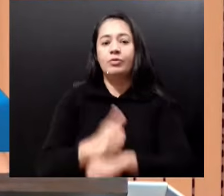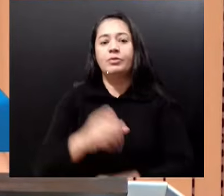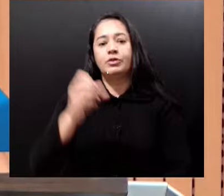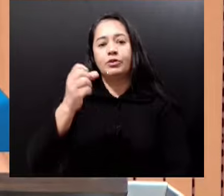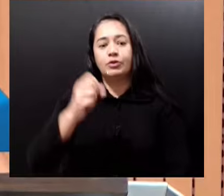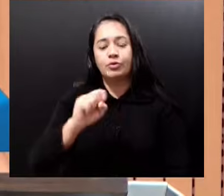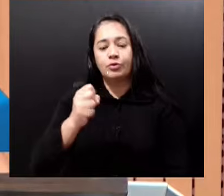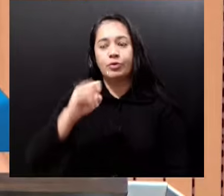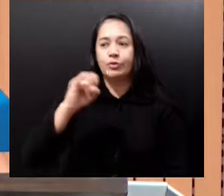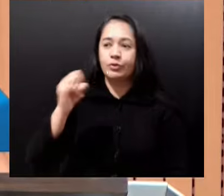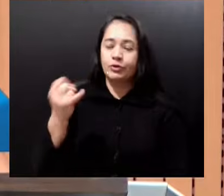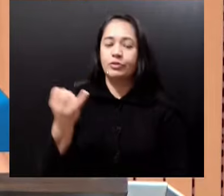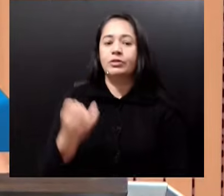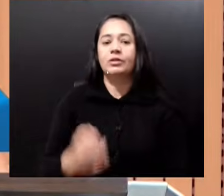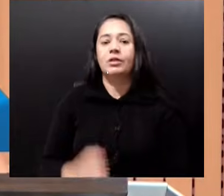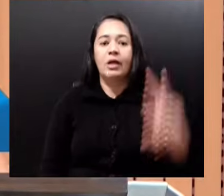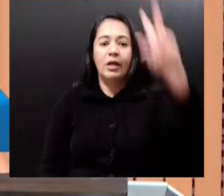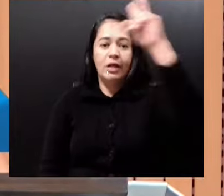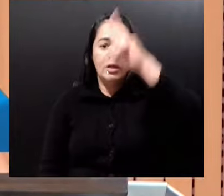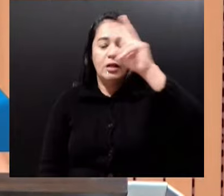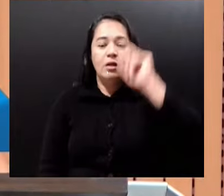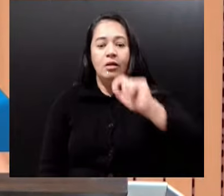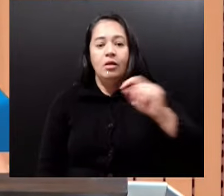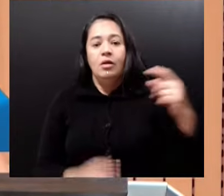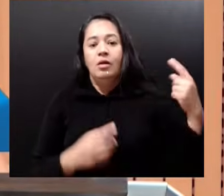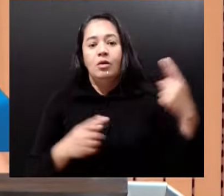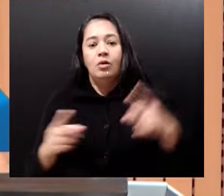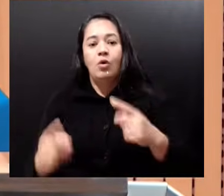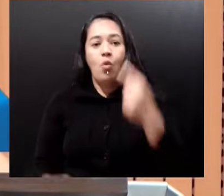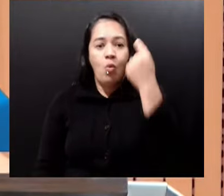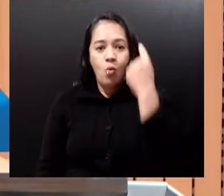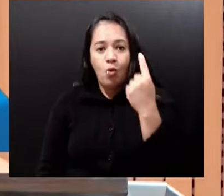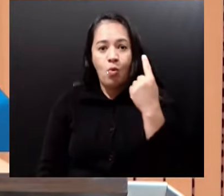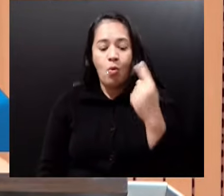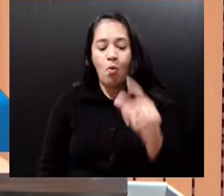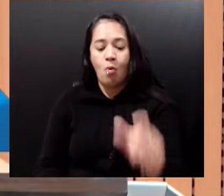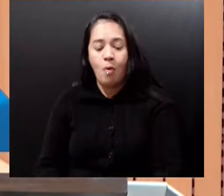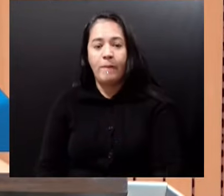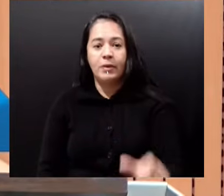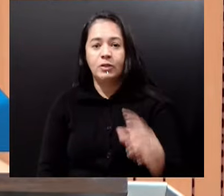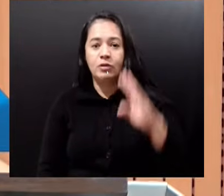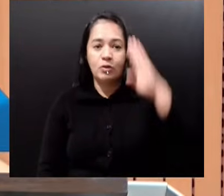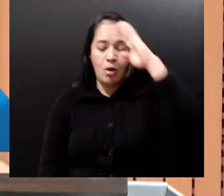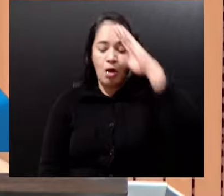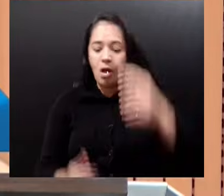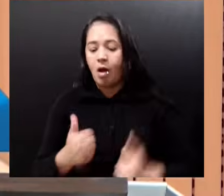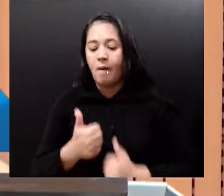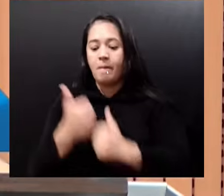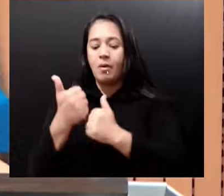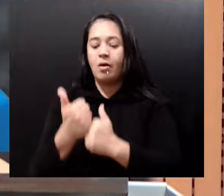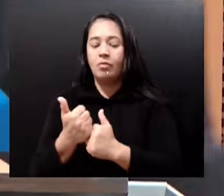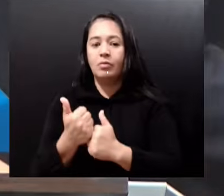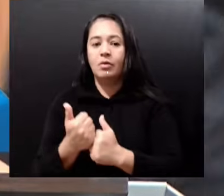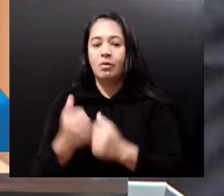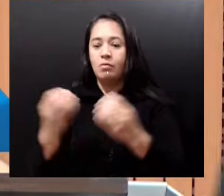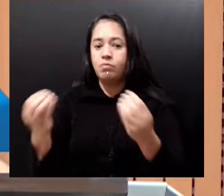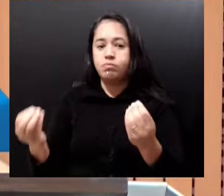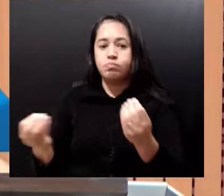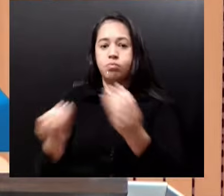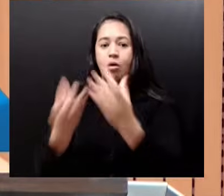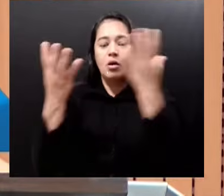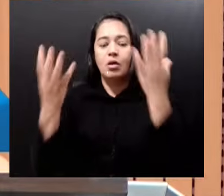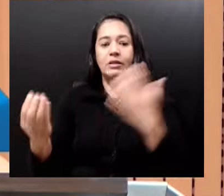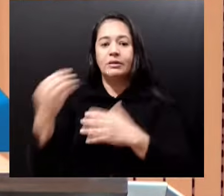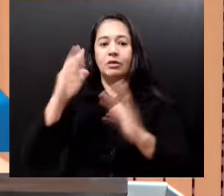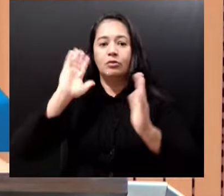lembrar aqui o atentado, quando um bolsonarista colocou uma bomba num caminhão de